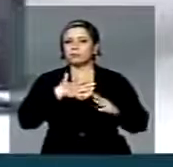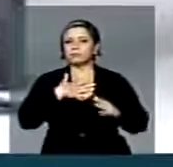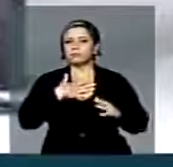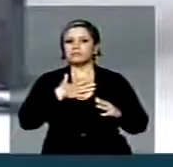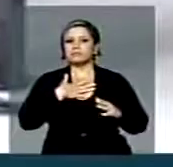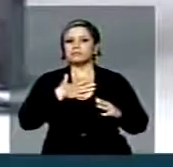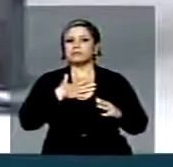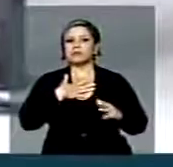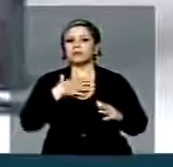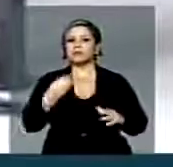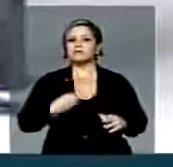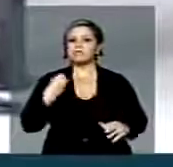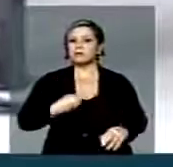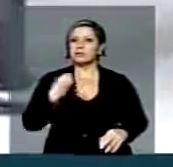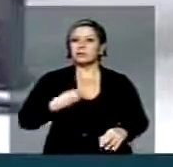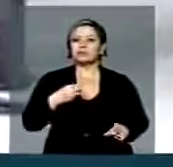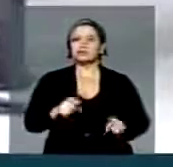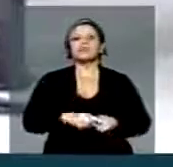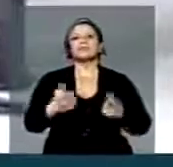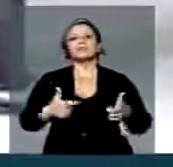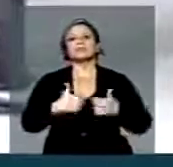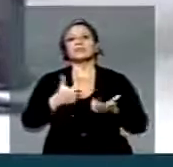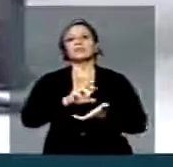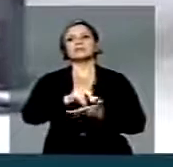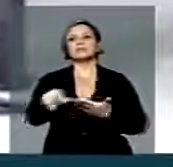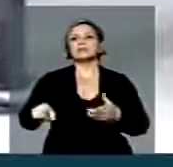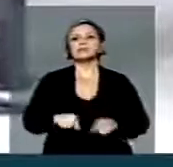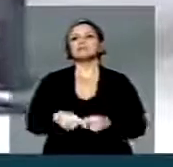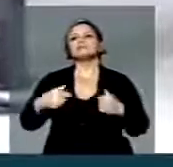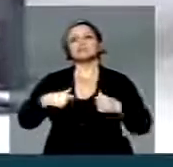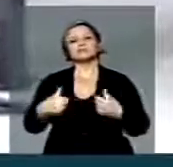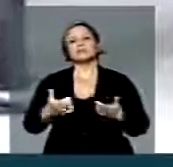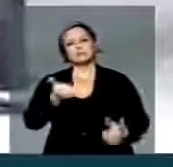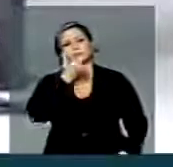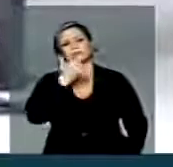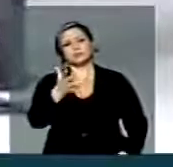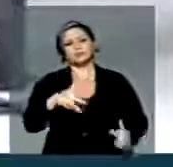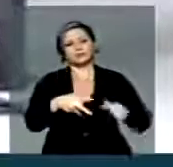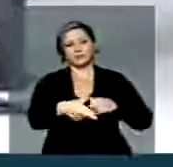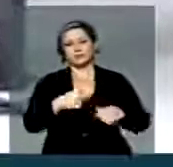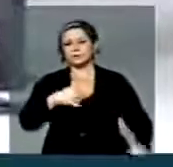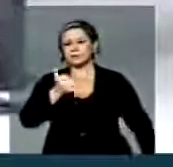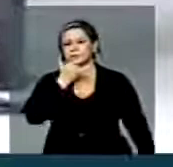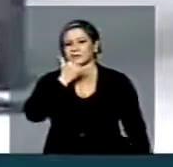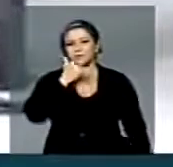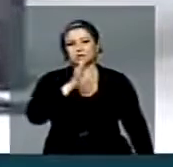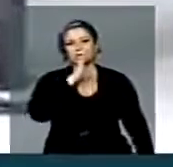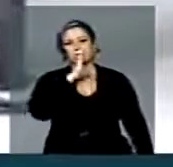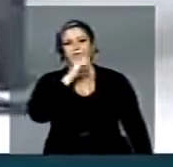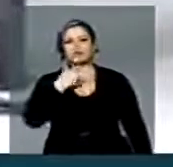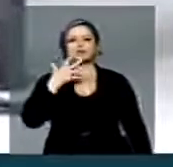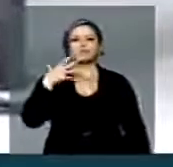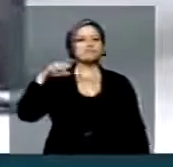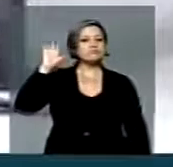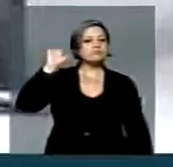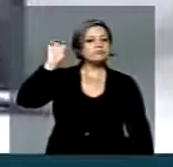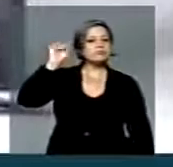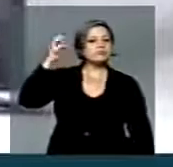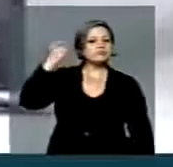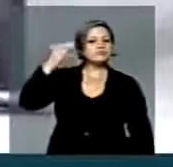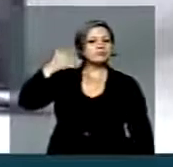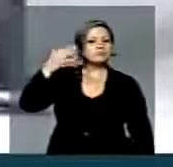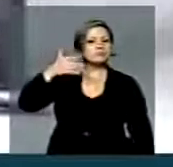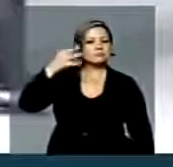política com essa Minha Casa Minha Vida e tantas coisas. Desculpe interromper Vossa Excelência, mas eu não poderia ficar só ouvindo o pronunciamento